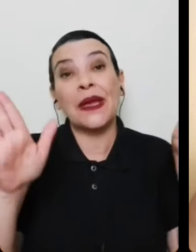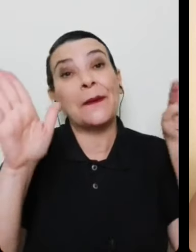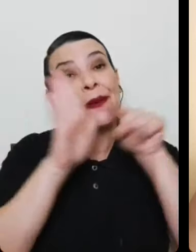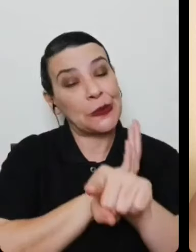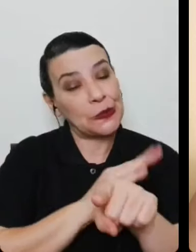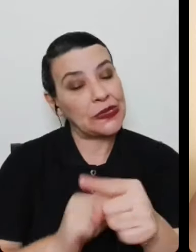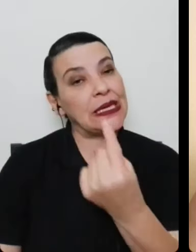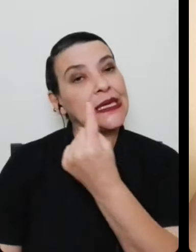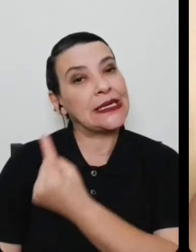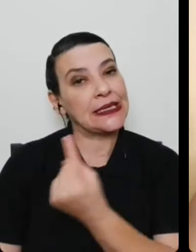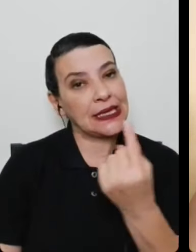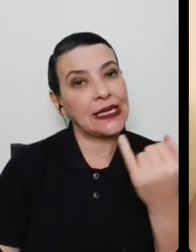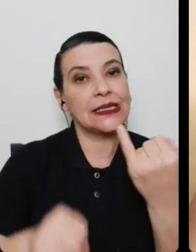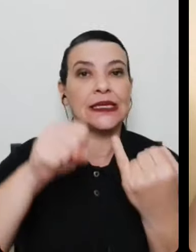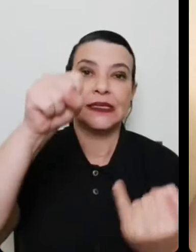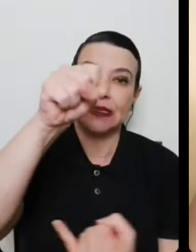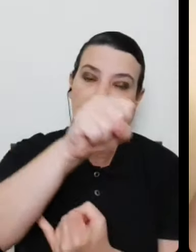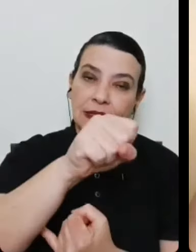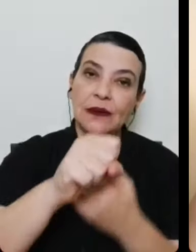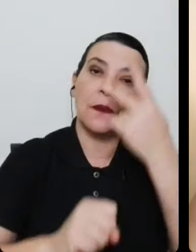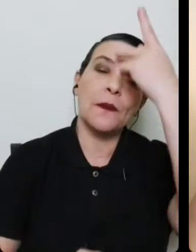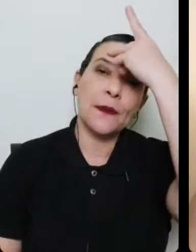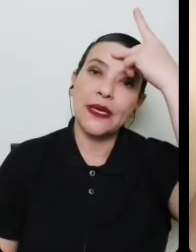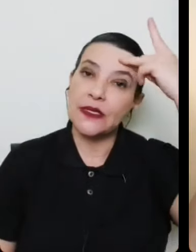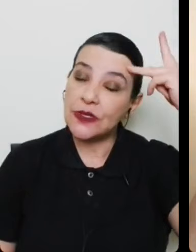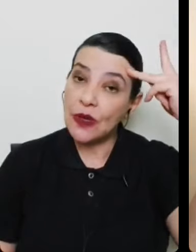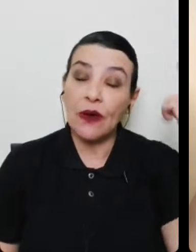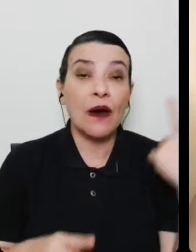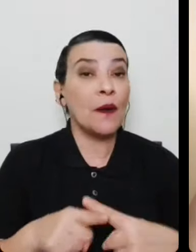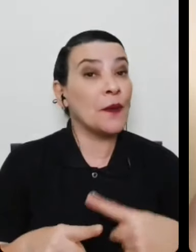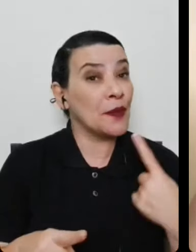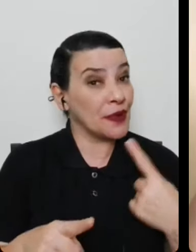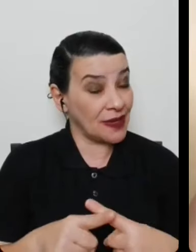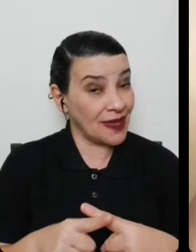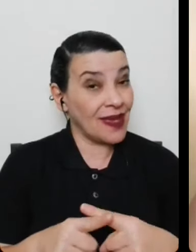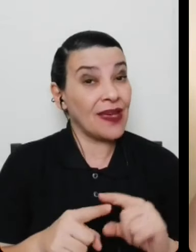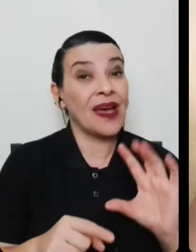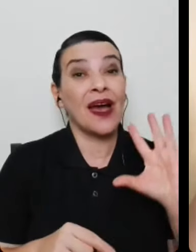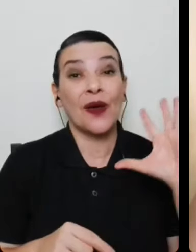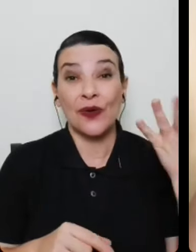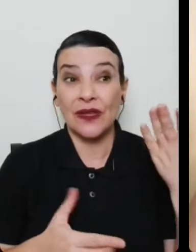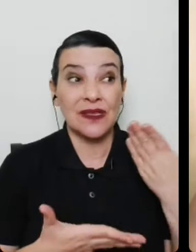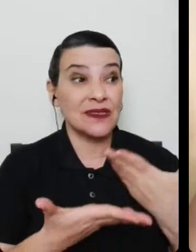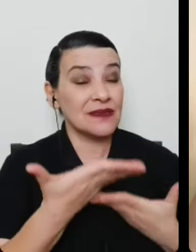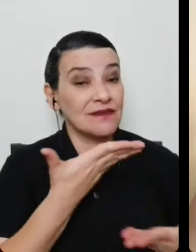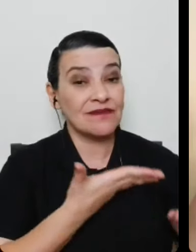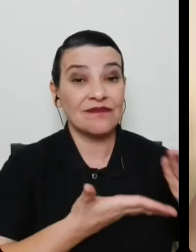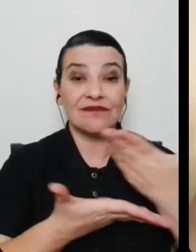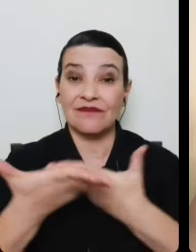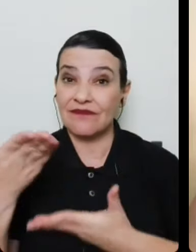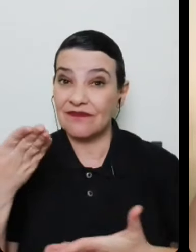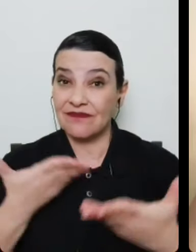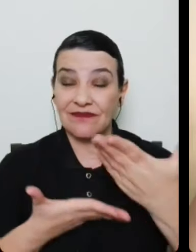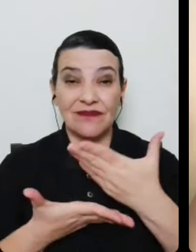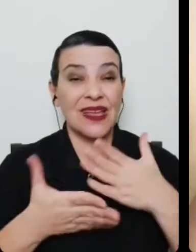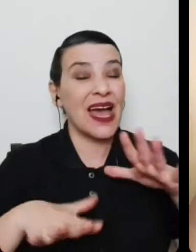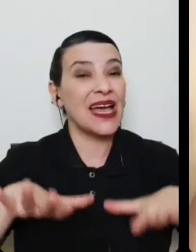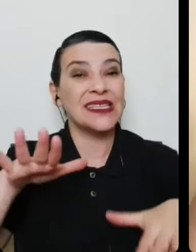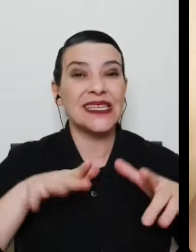cada instituição, que cada pessoa, porque isso passa pelas relações que não estão em